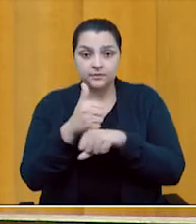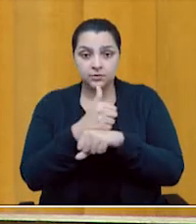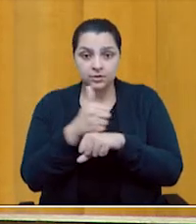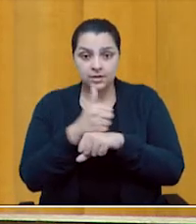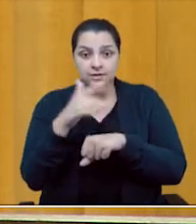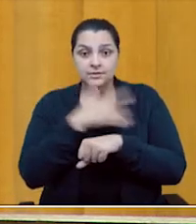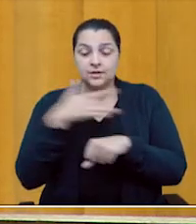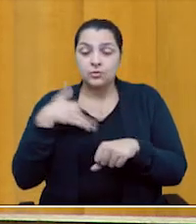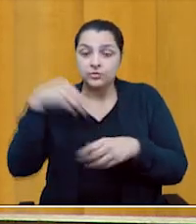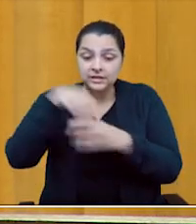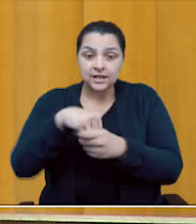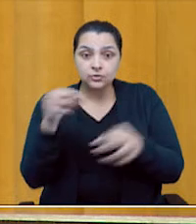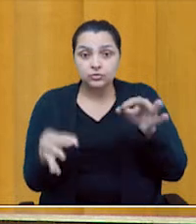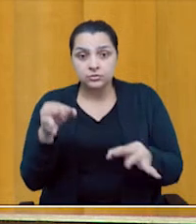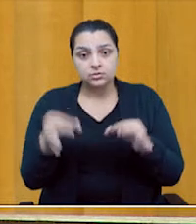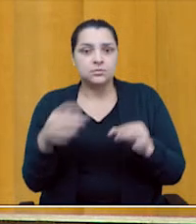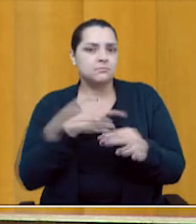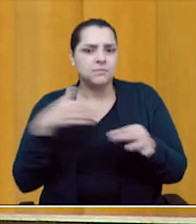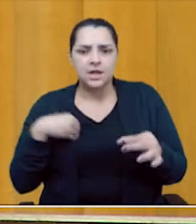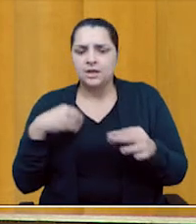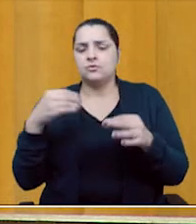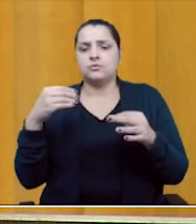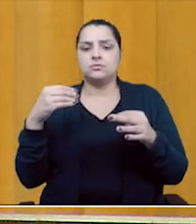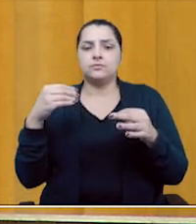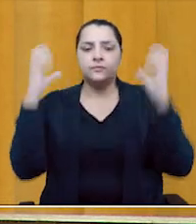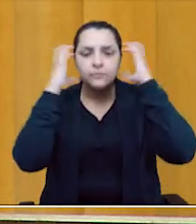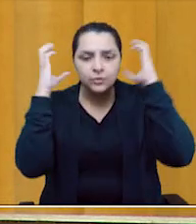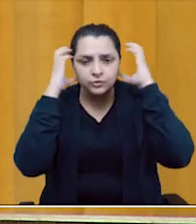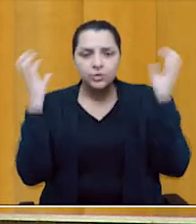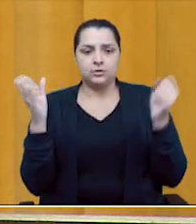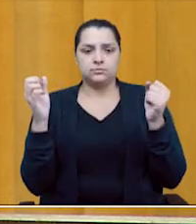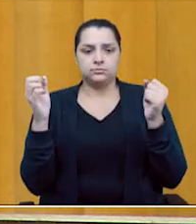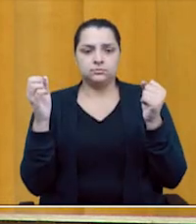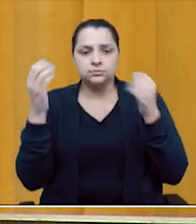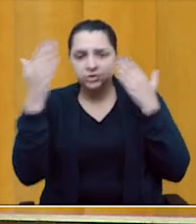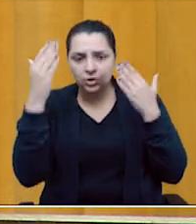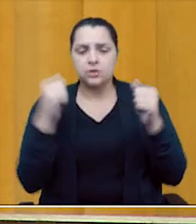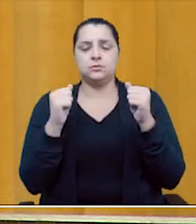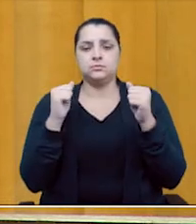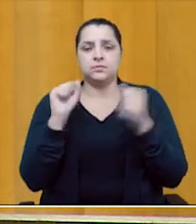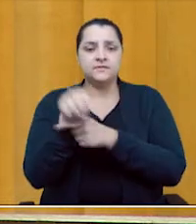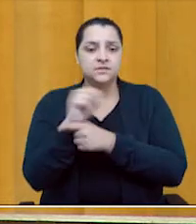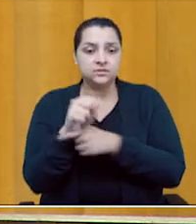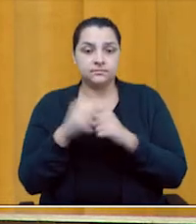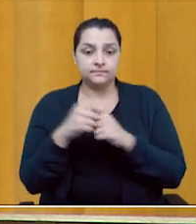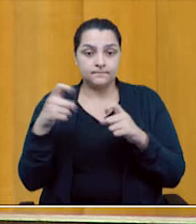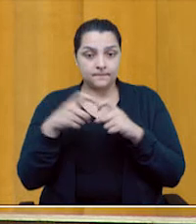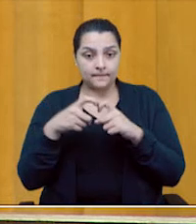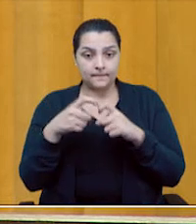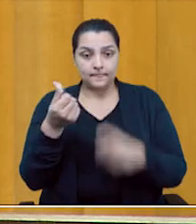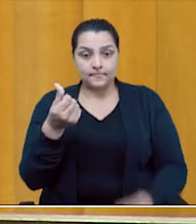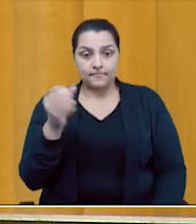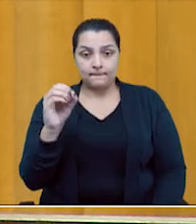enfermeiros, médicos, fonoaudiólogos, psicólogos, fisioterapeutas. Médicos são 602, 44 nos